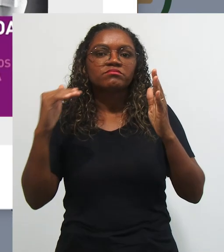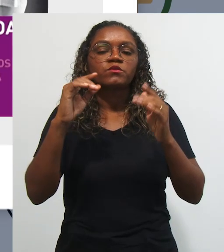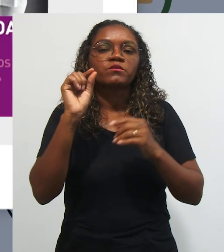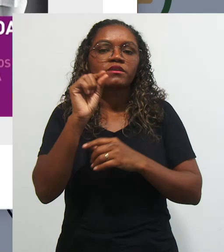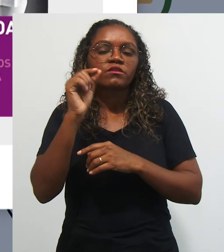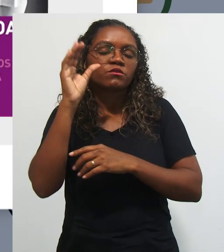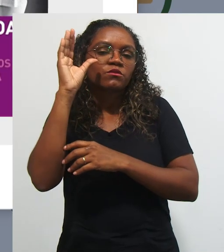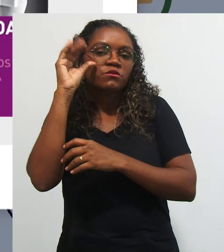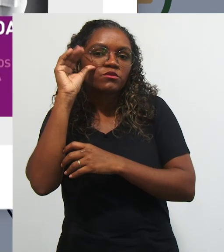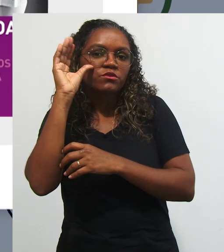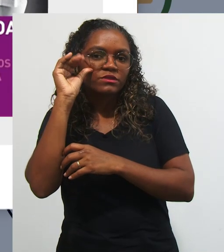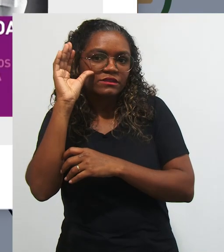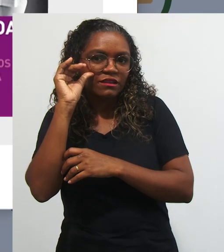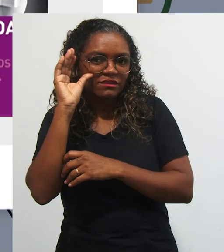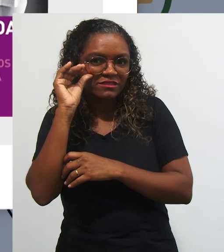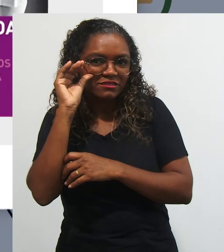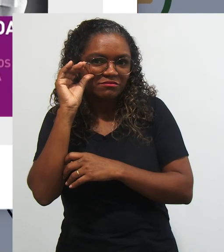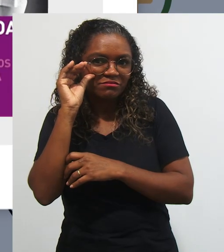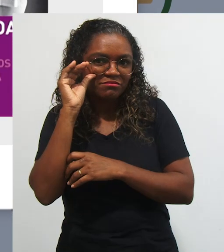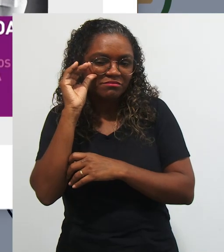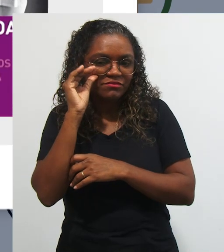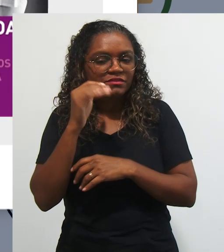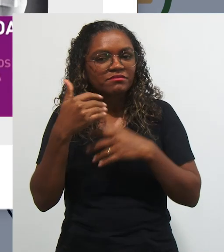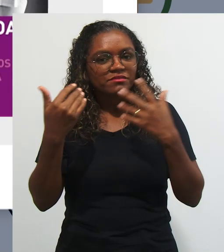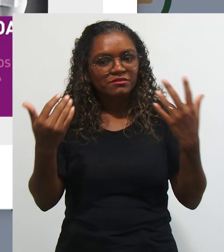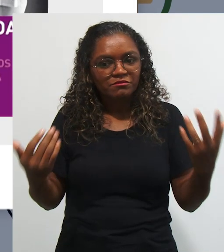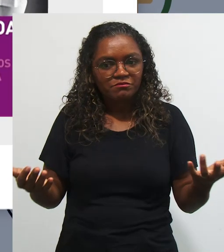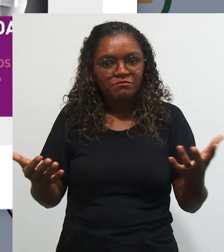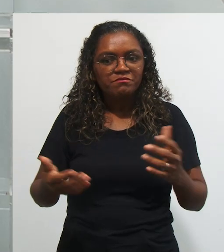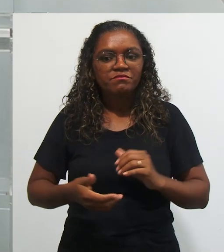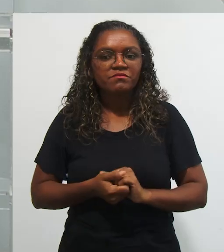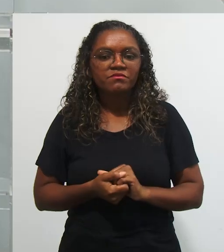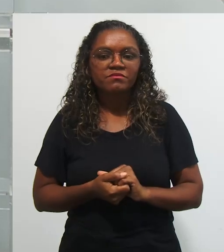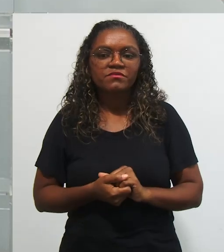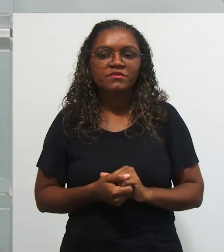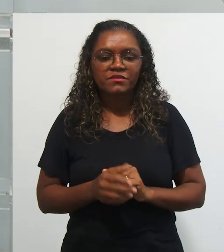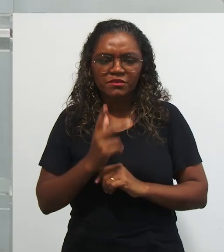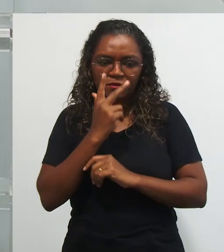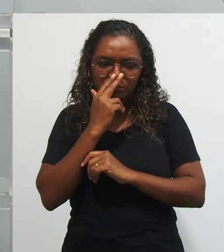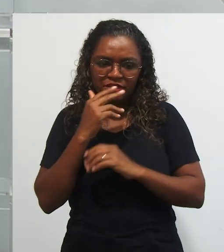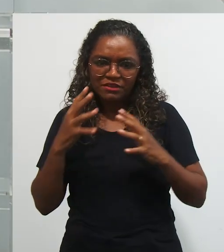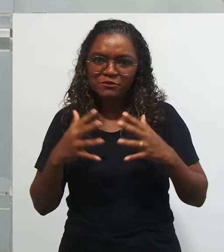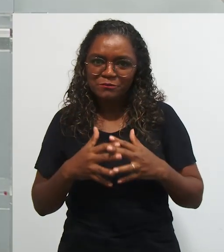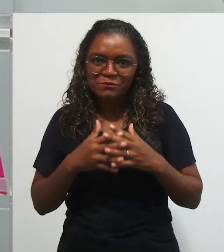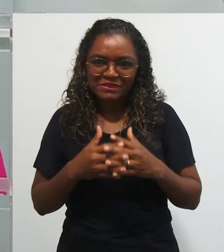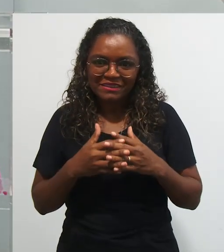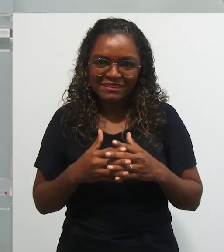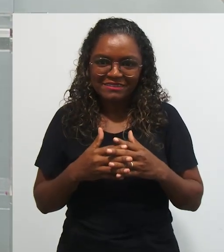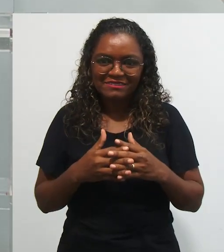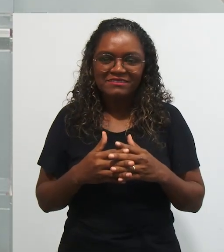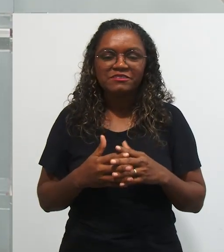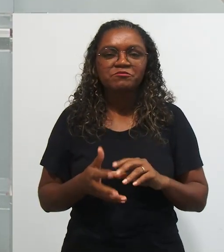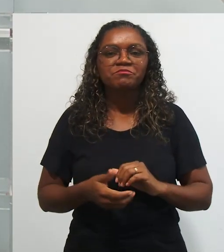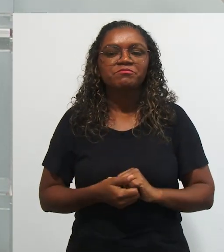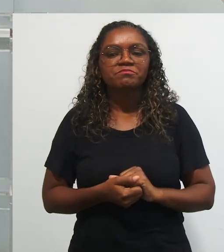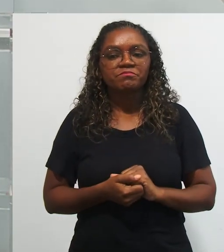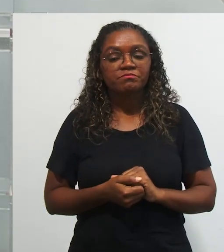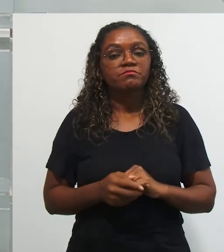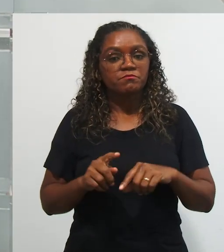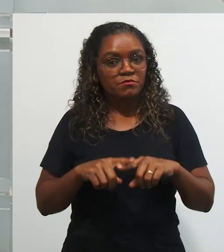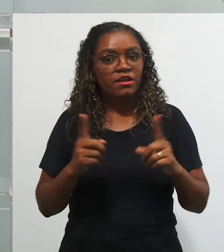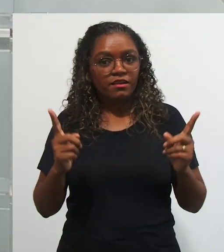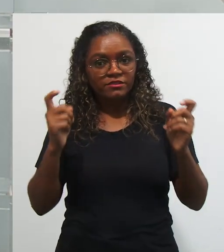chamando curiosidade epistemológica. Agora o negócio começa a ficar mais complicado, né?